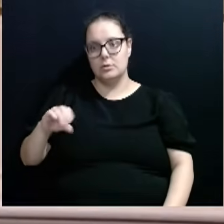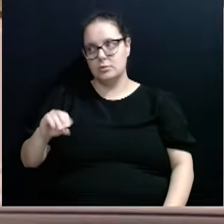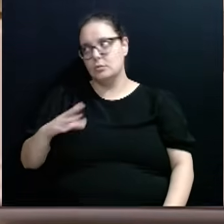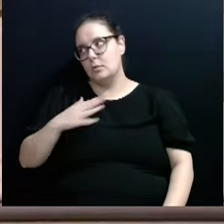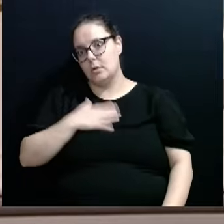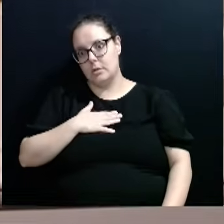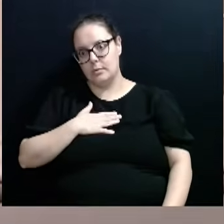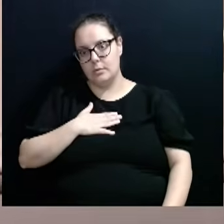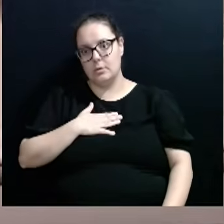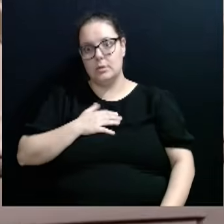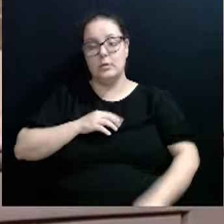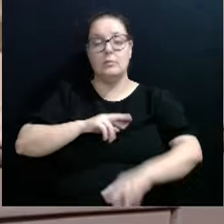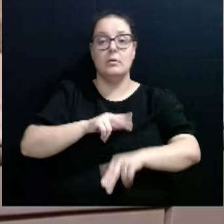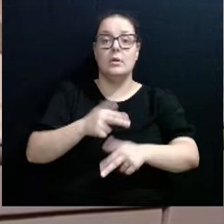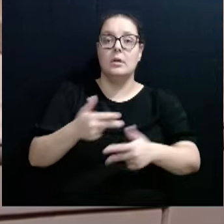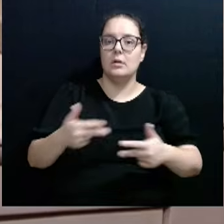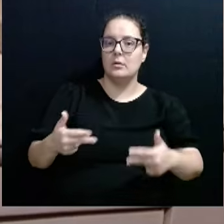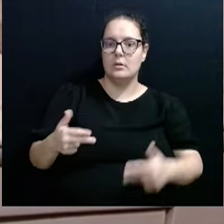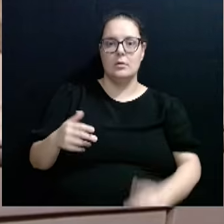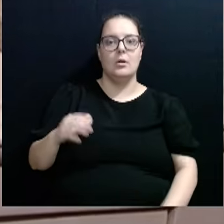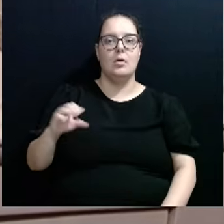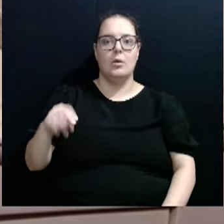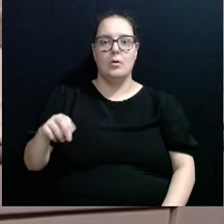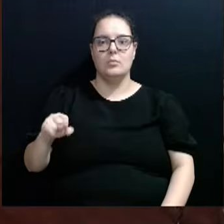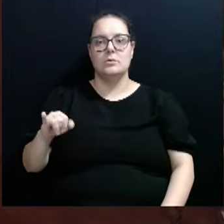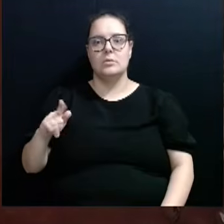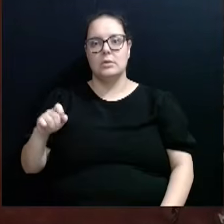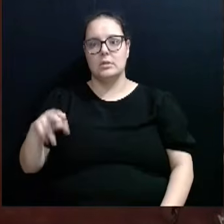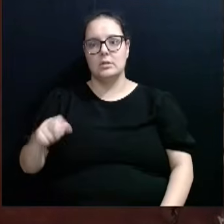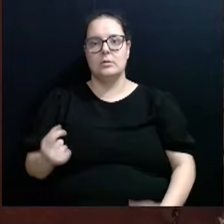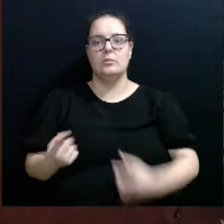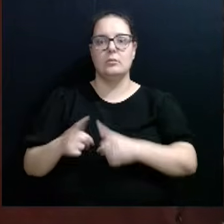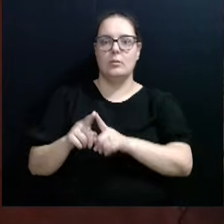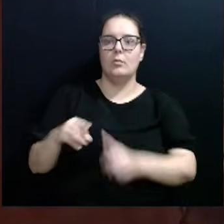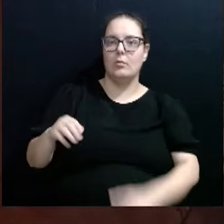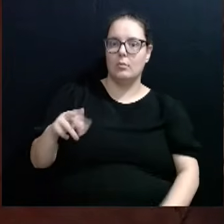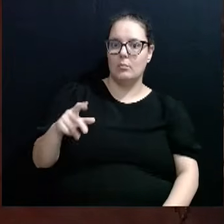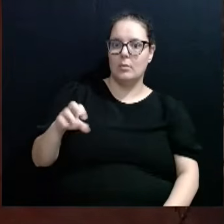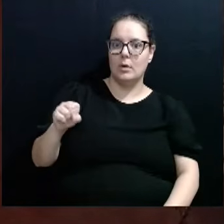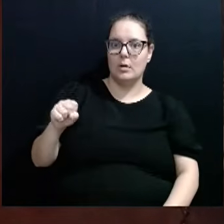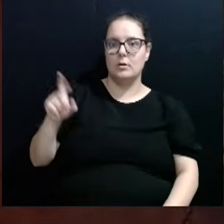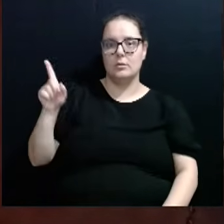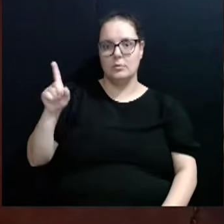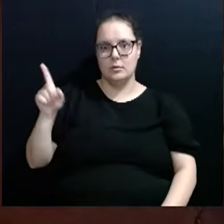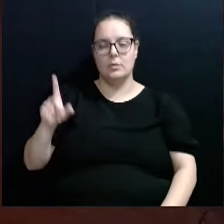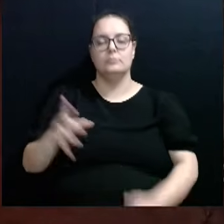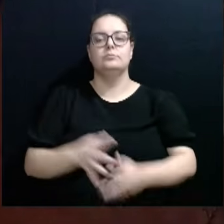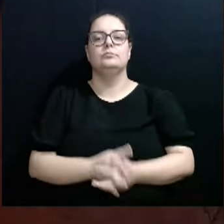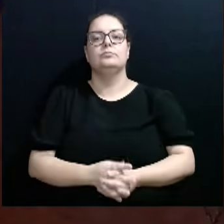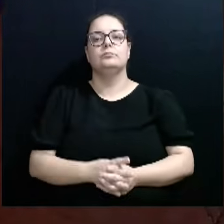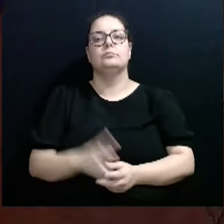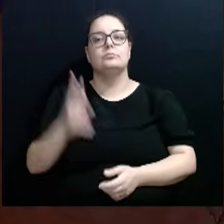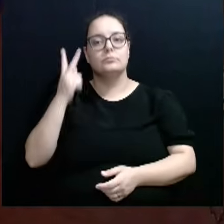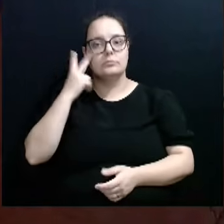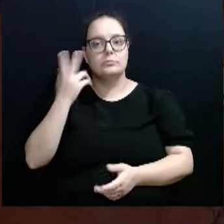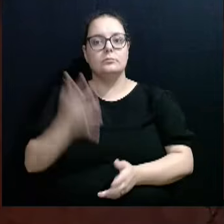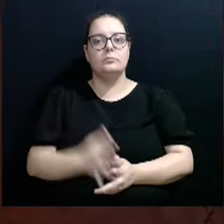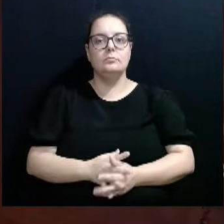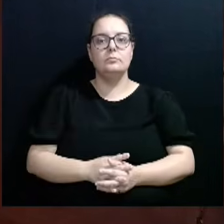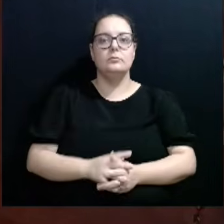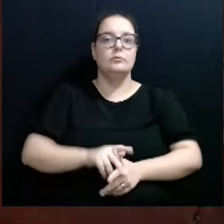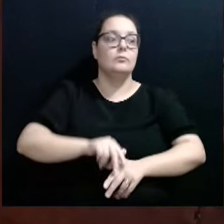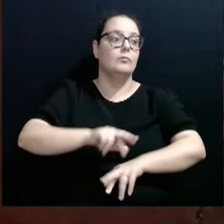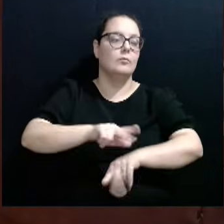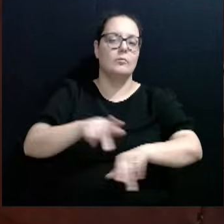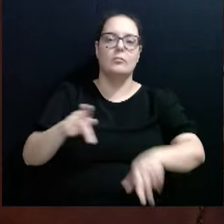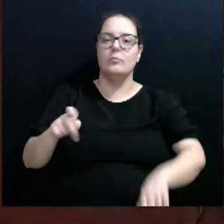peça consignada. Eu fiz uma parceria agora com o Marcos lá do Antiquário em São Paulo. E então tá vindo bastante peças assim,